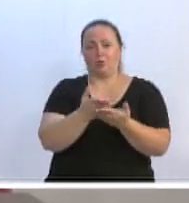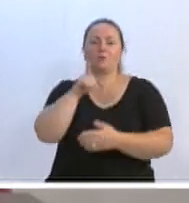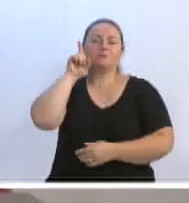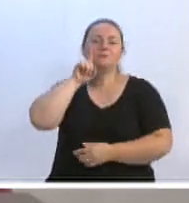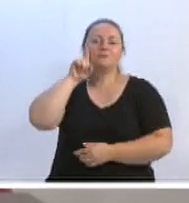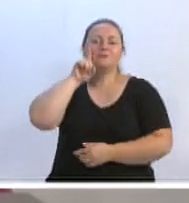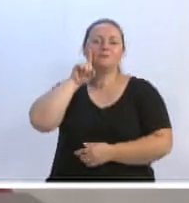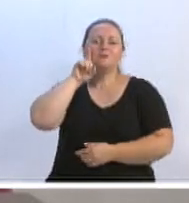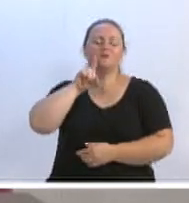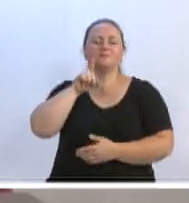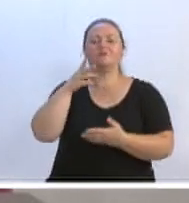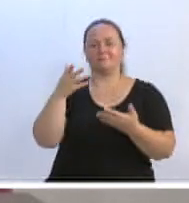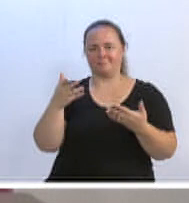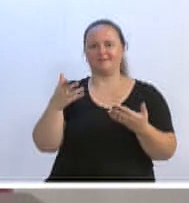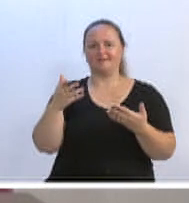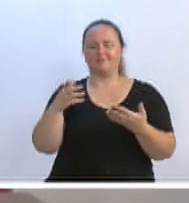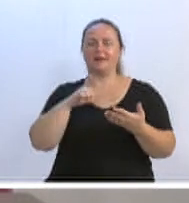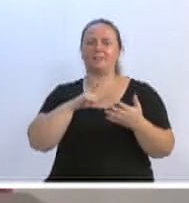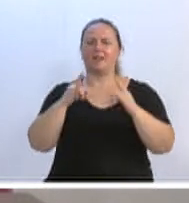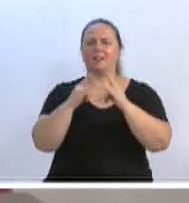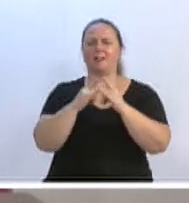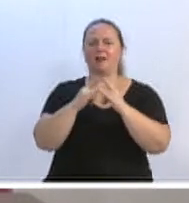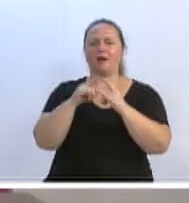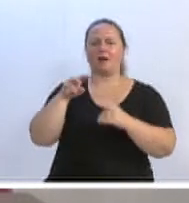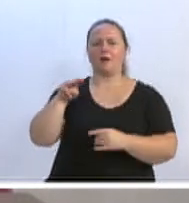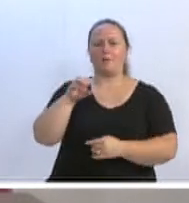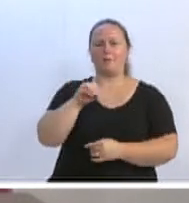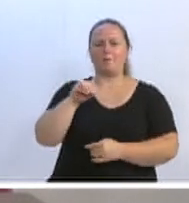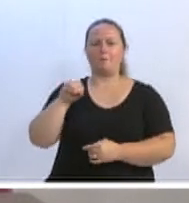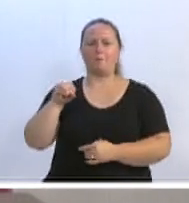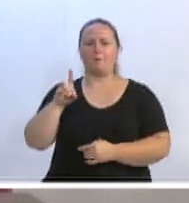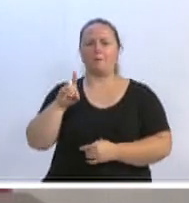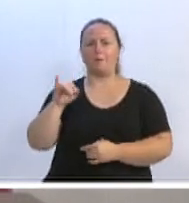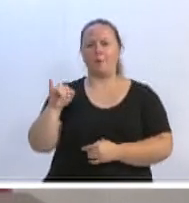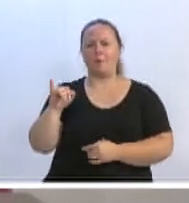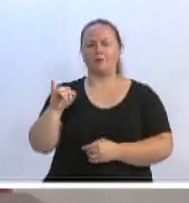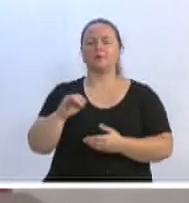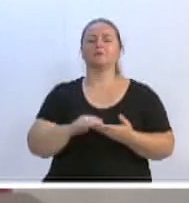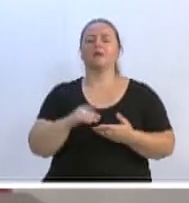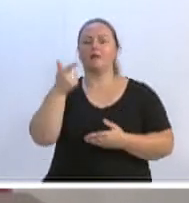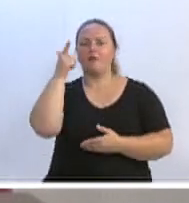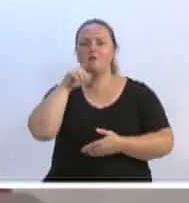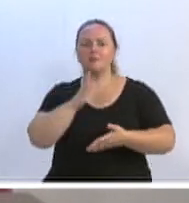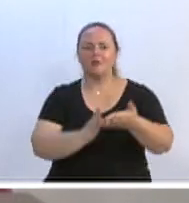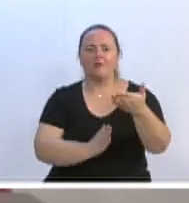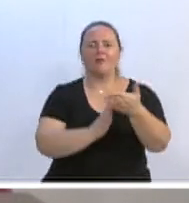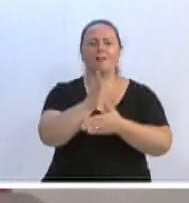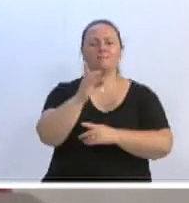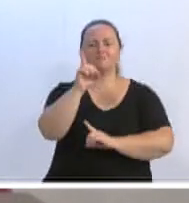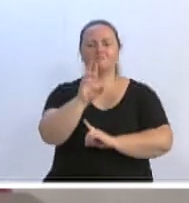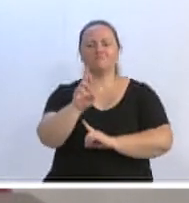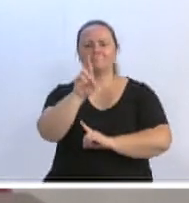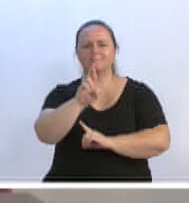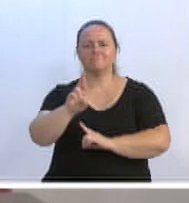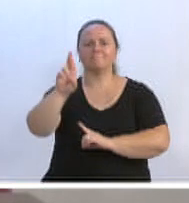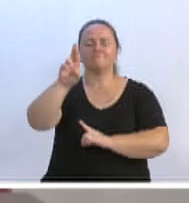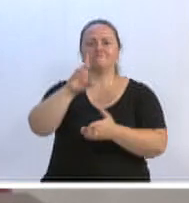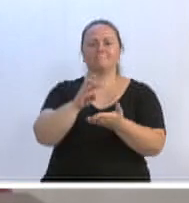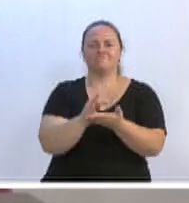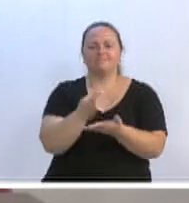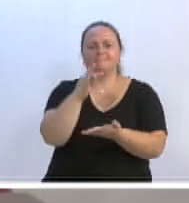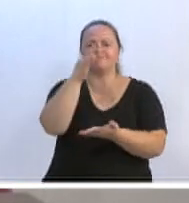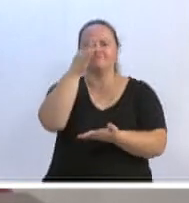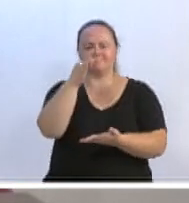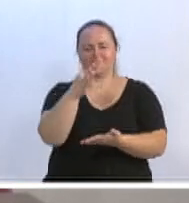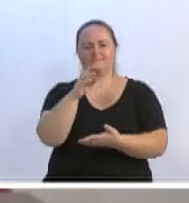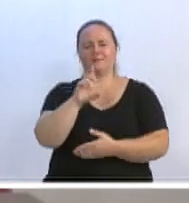Estados Unidos da América, no Instituto Moody, recebendo por aprovação o título de doutor em teologia e